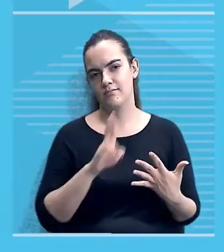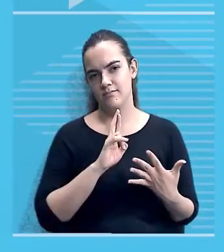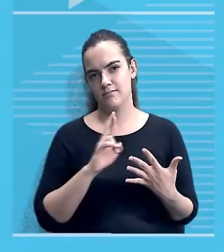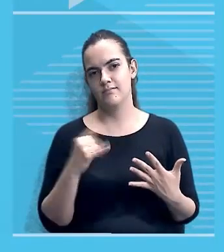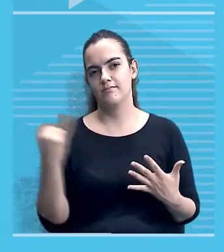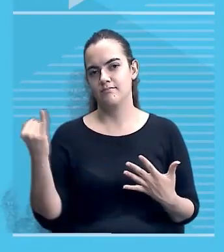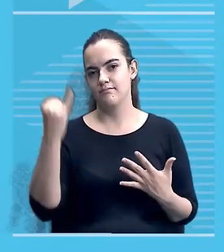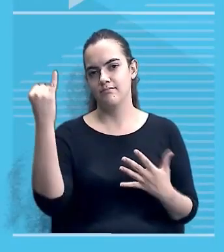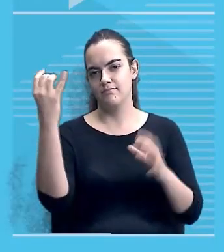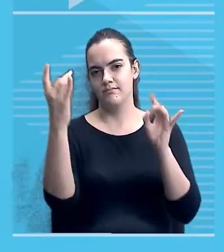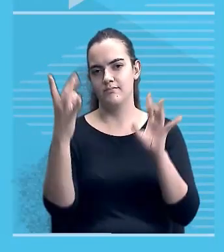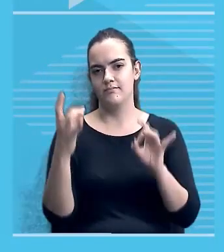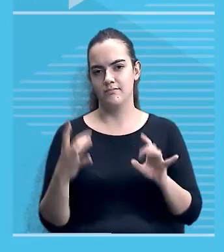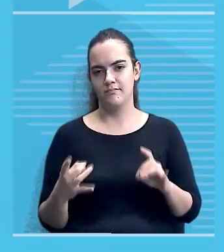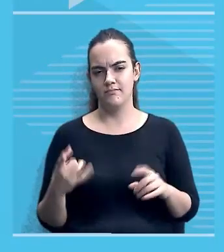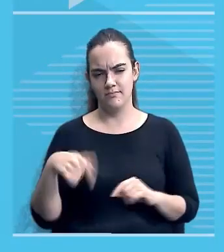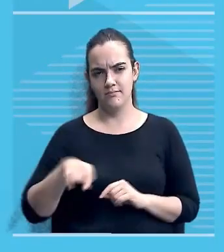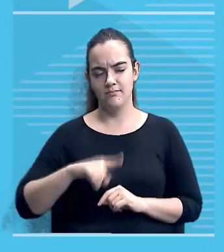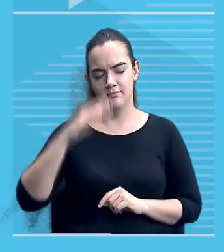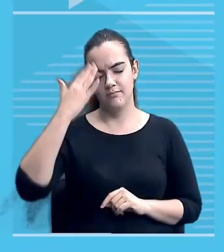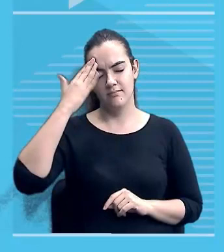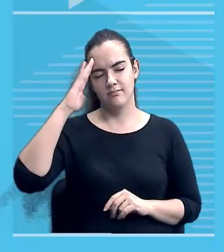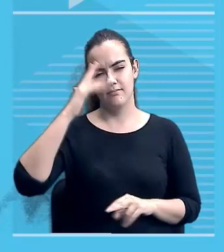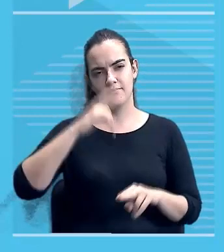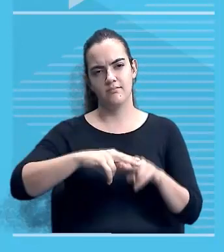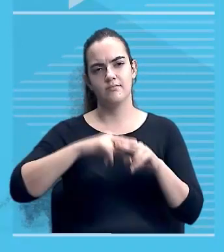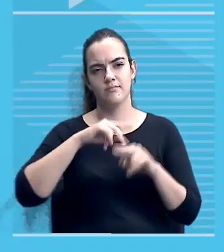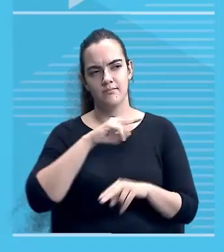compreender o São João o porquê